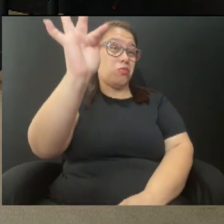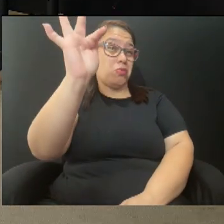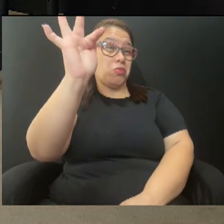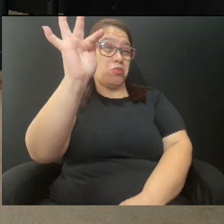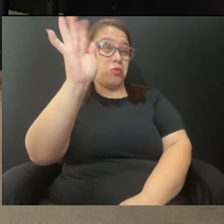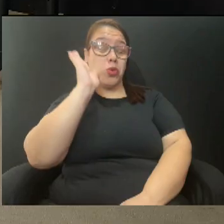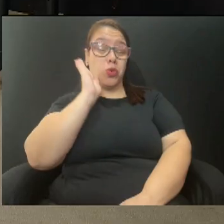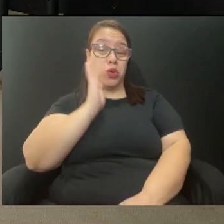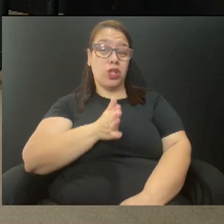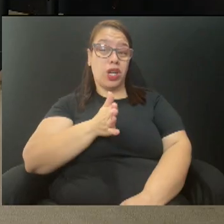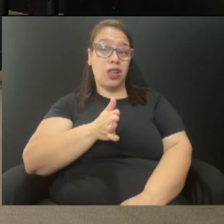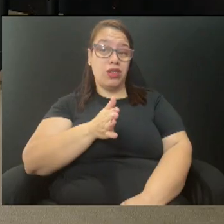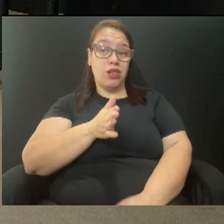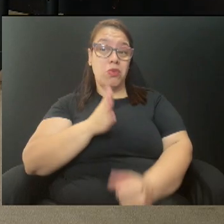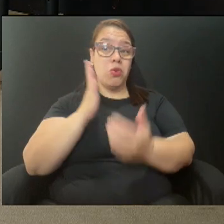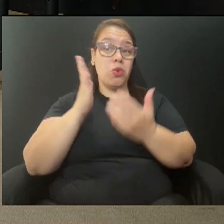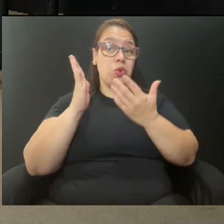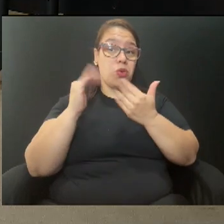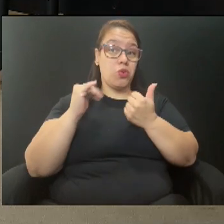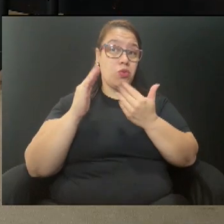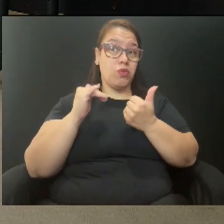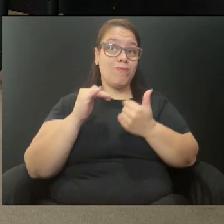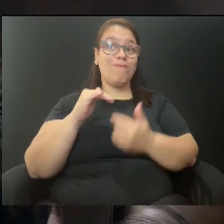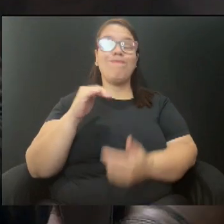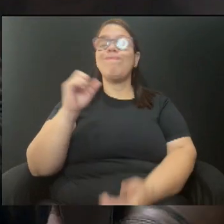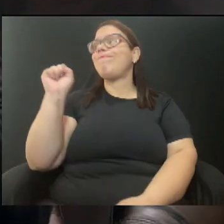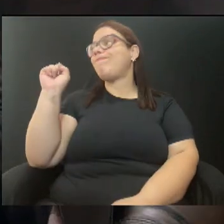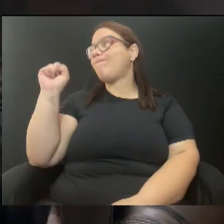do jovem, inclusive. Existe sim, bastante. A